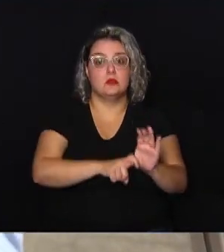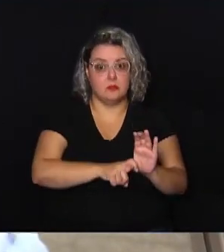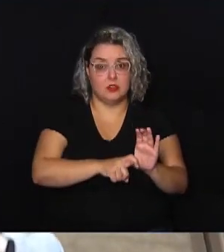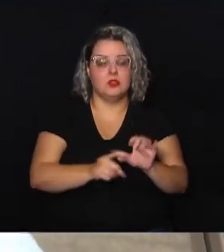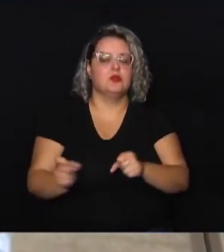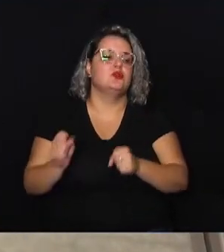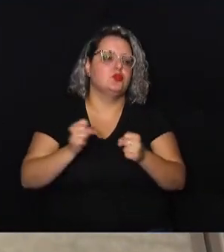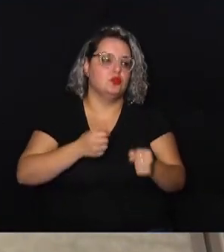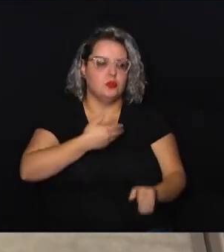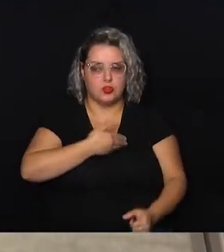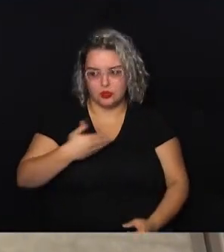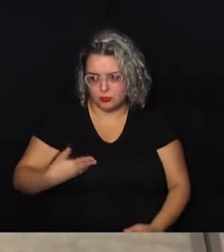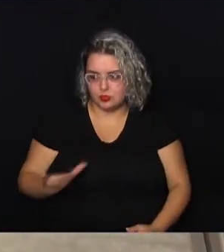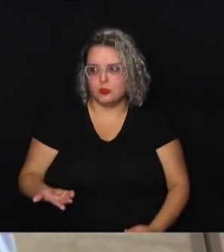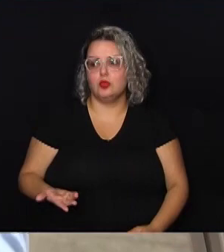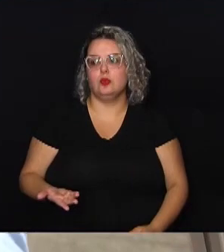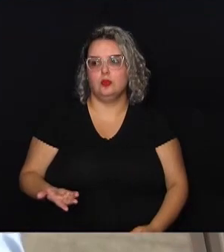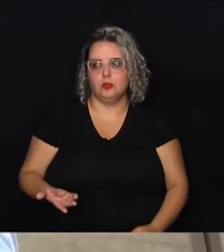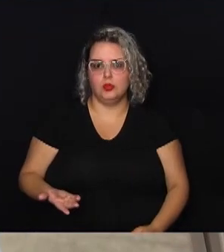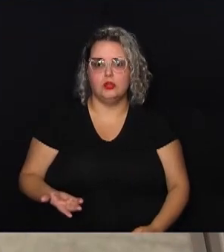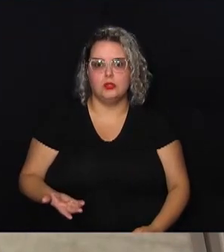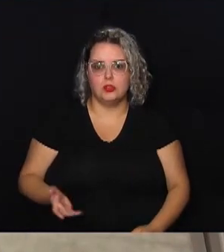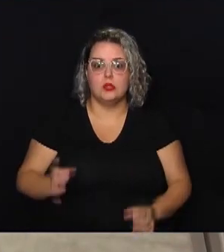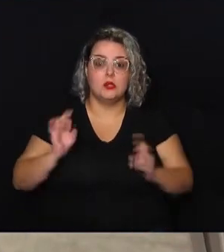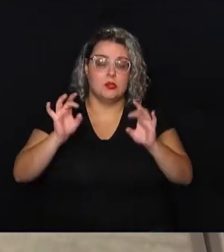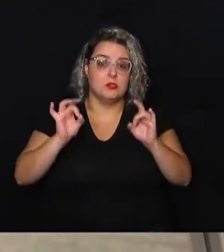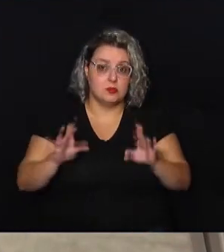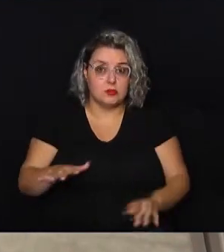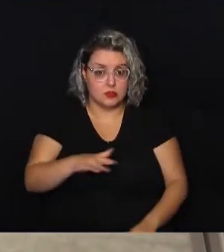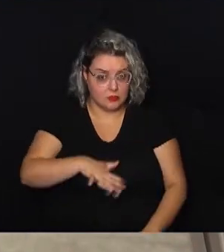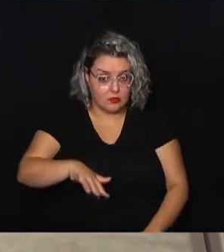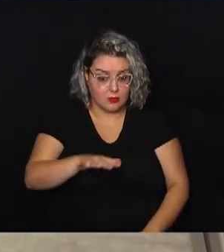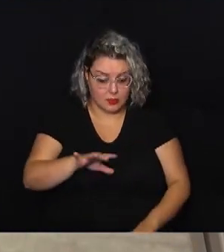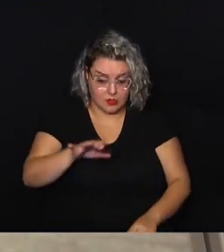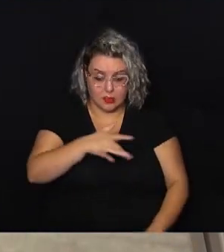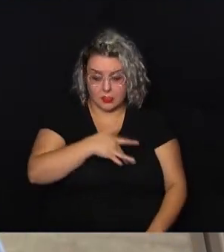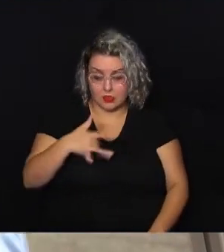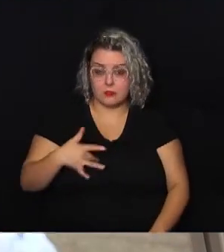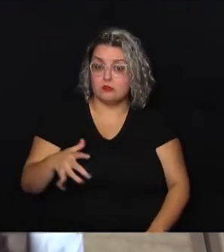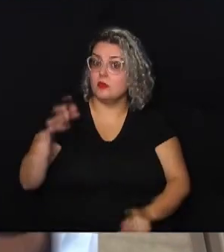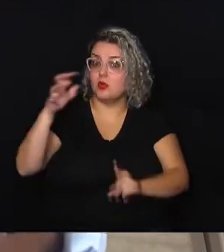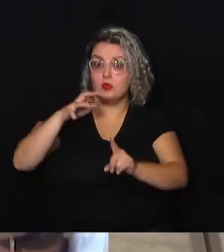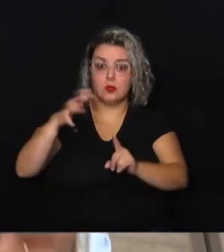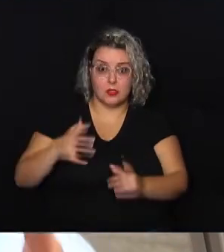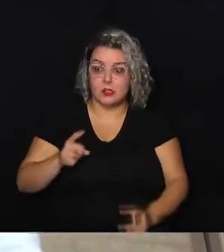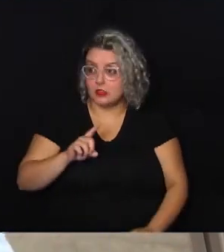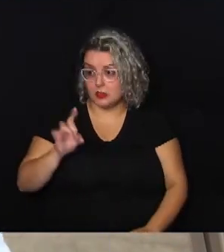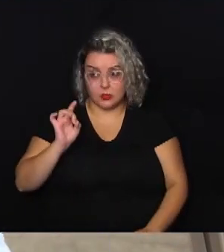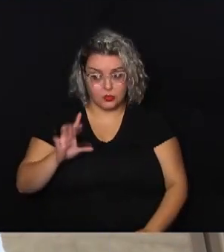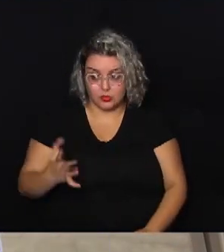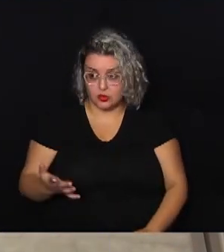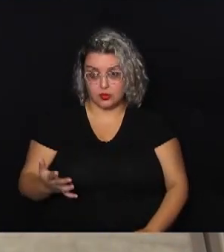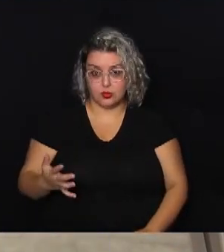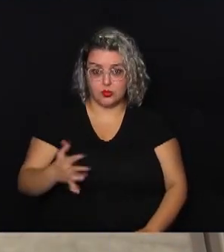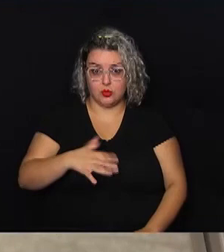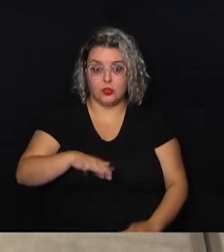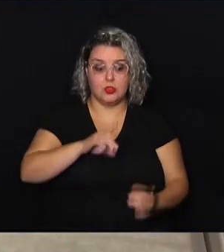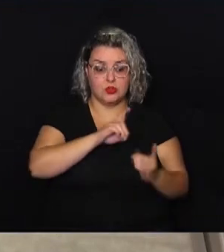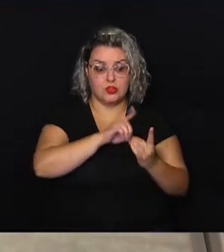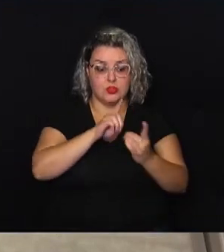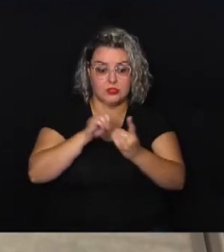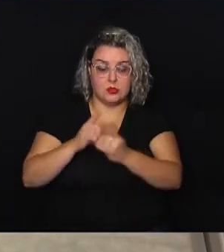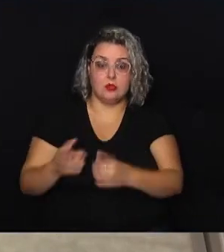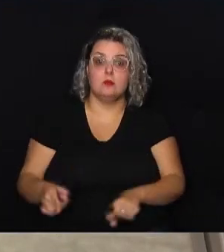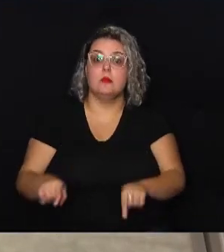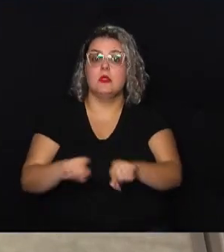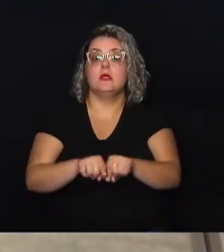poder público, né, especificamente na área de saúde, que impactam sobremaneira, não só a nível de atendimento, mas também